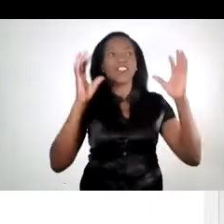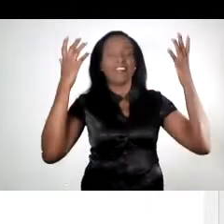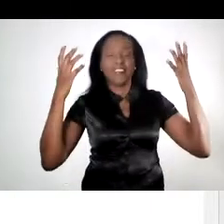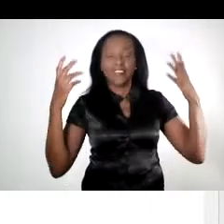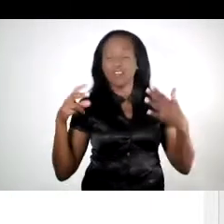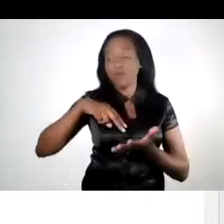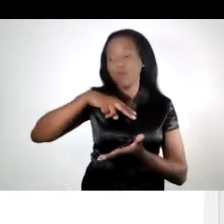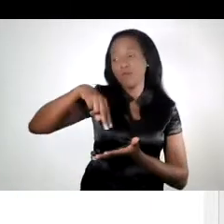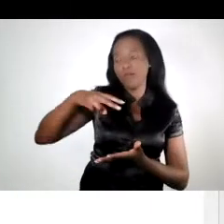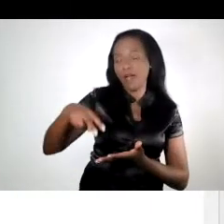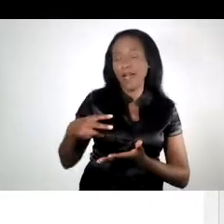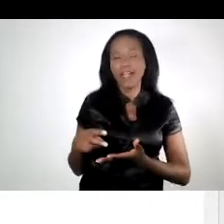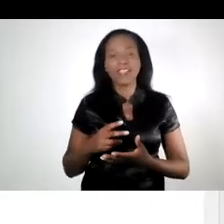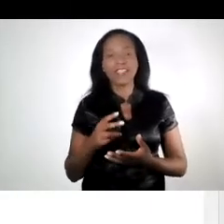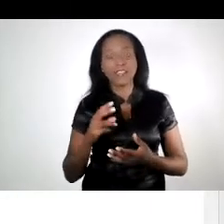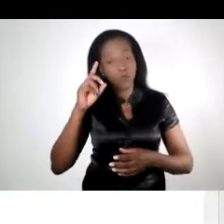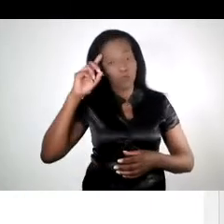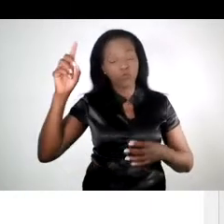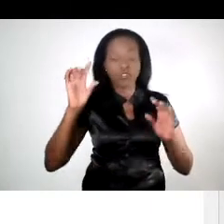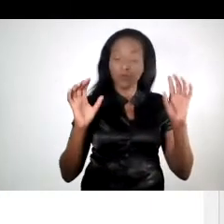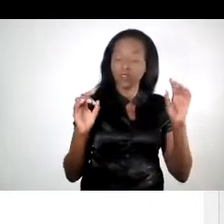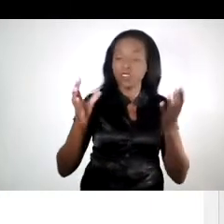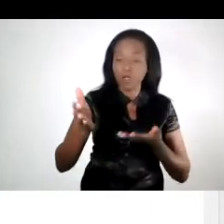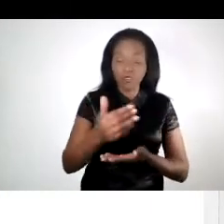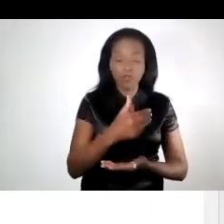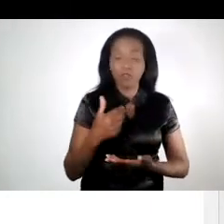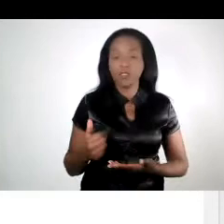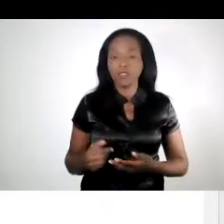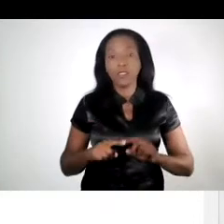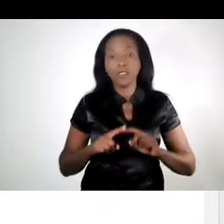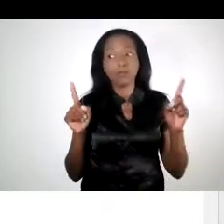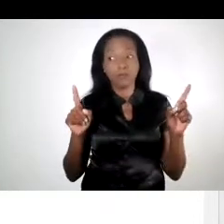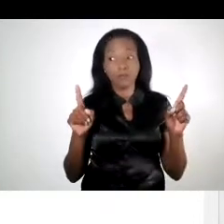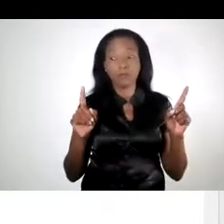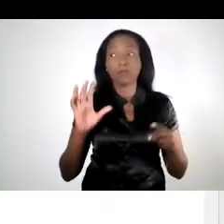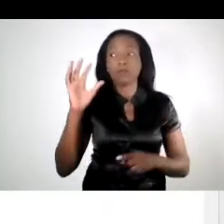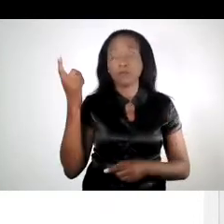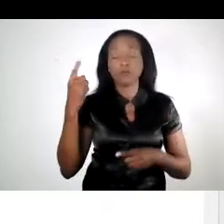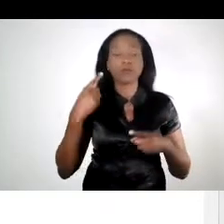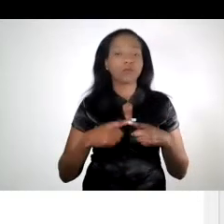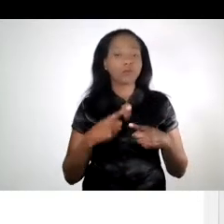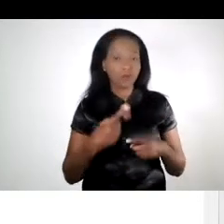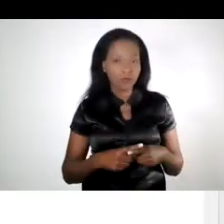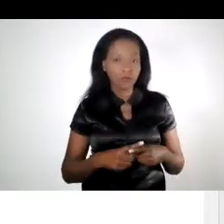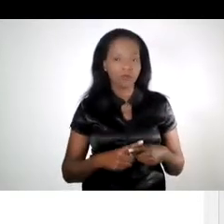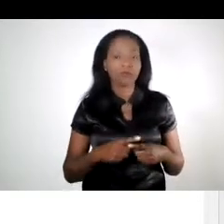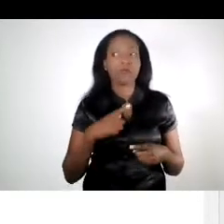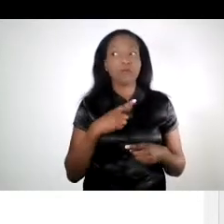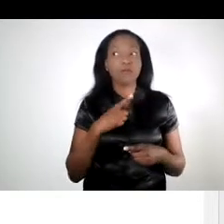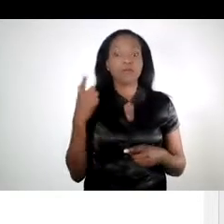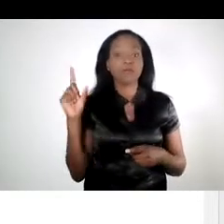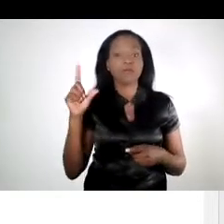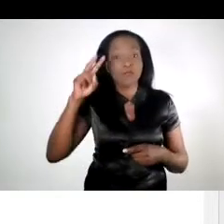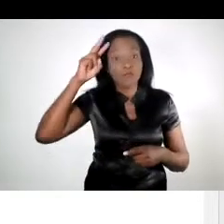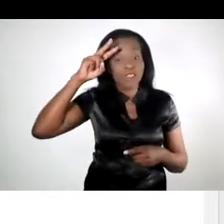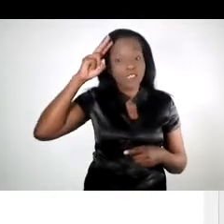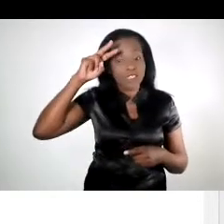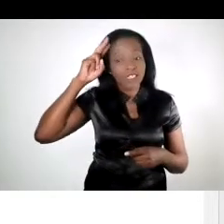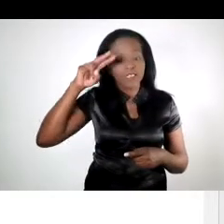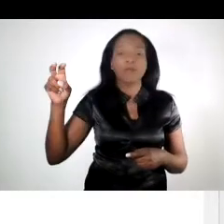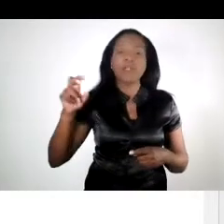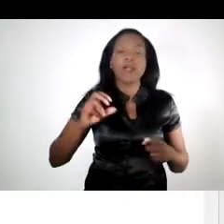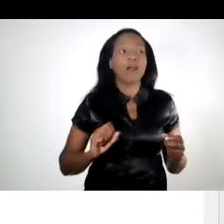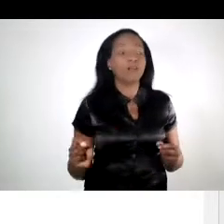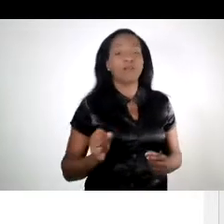Que tal? Mas tem outro motivo de festa. A gente vai comemorar o